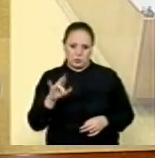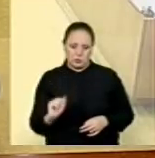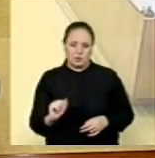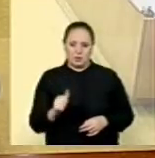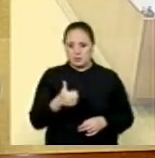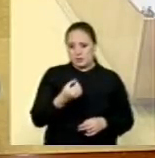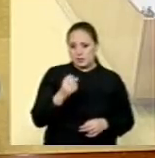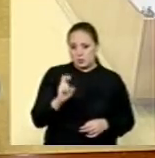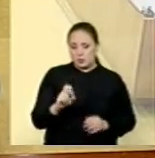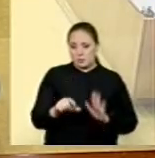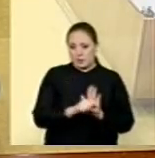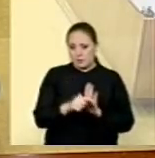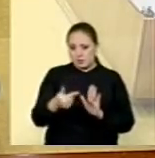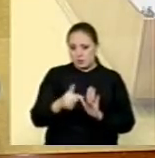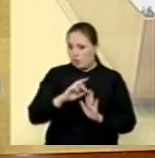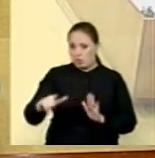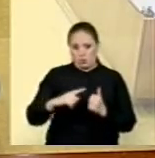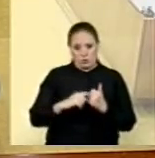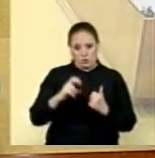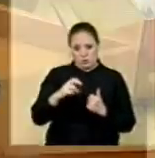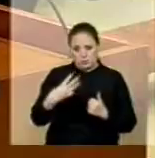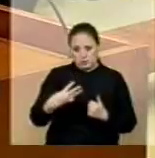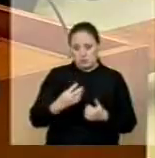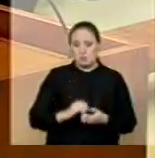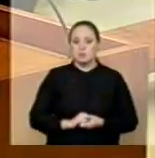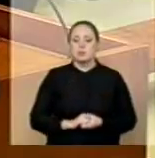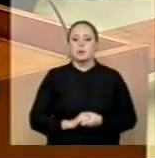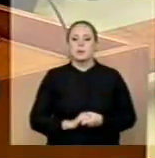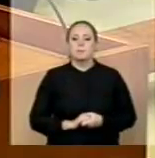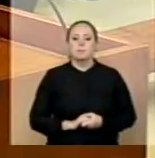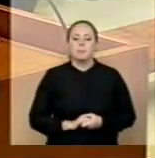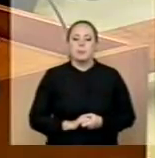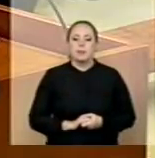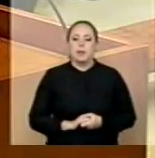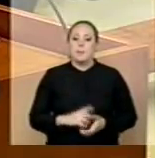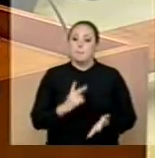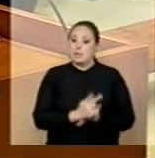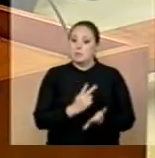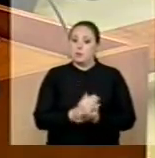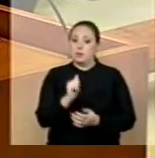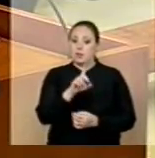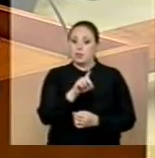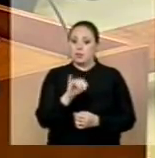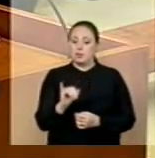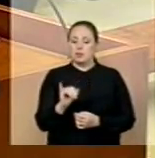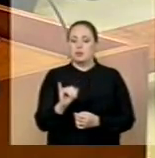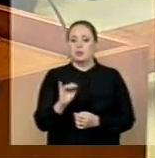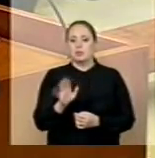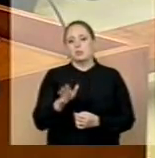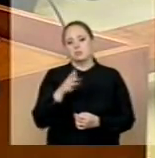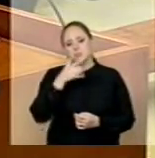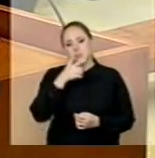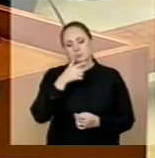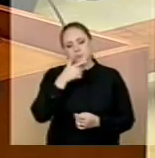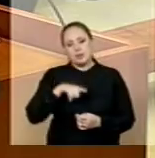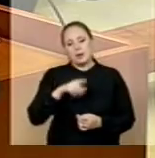do 53. Pois bem, mesmo assim, nessa ADI restaram vencidos os ministros Celso de Mello e Marco